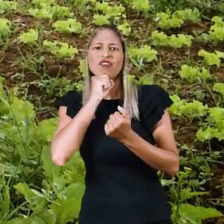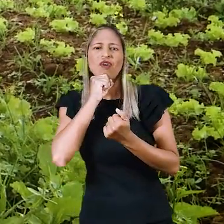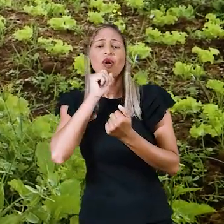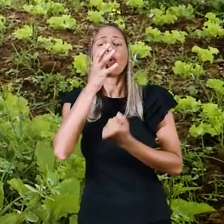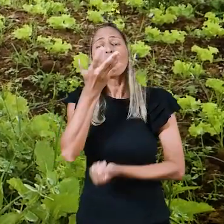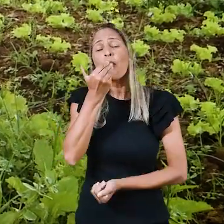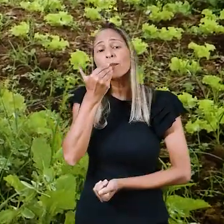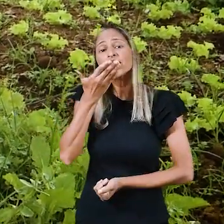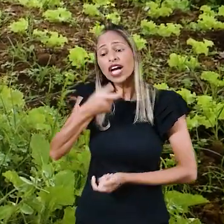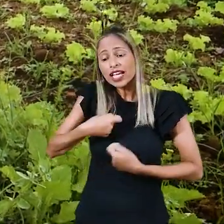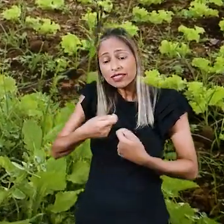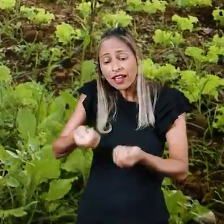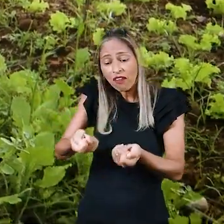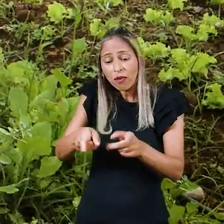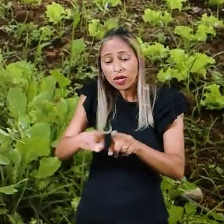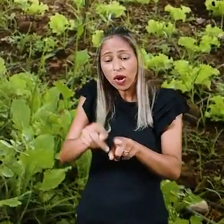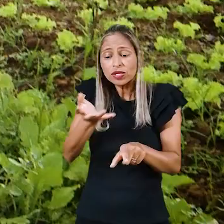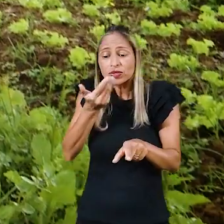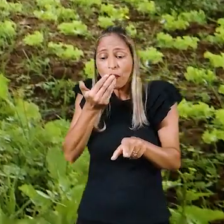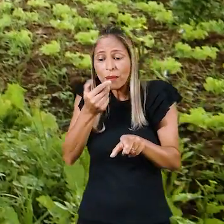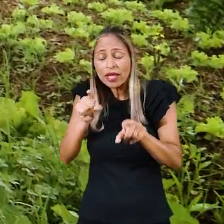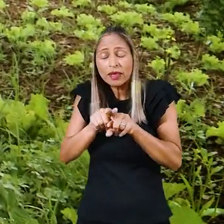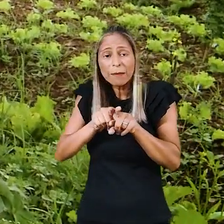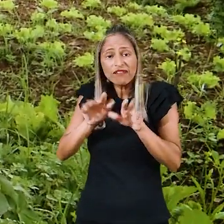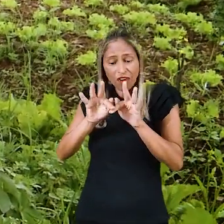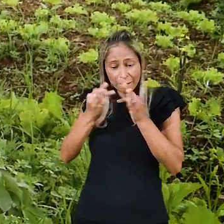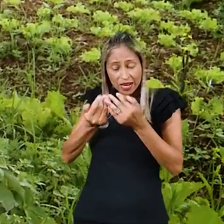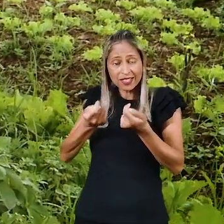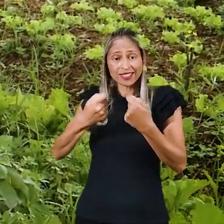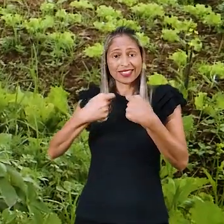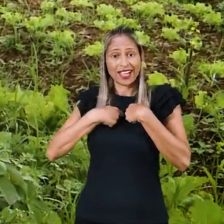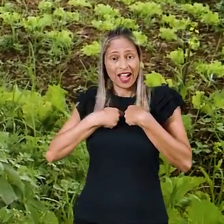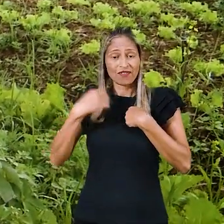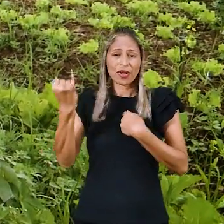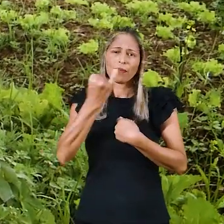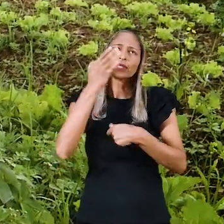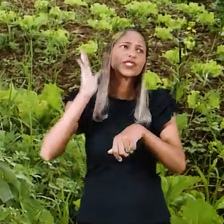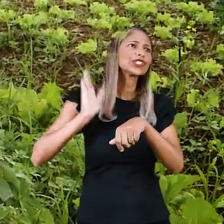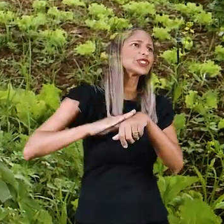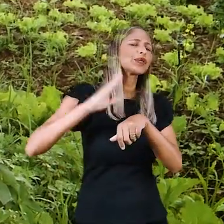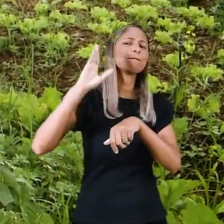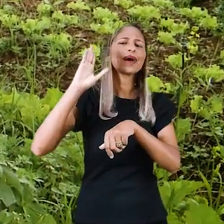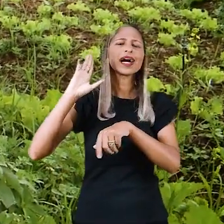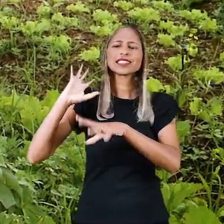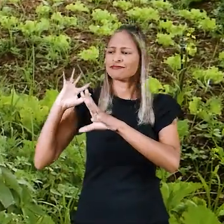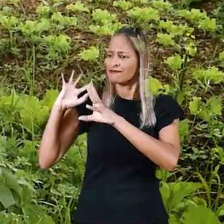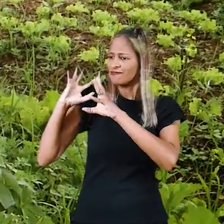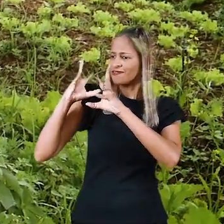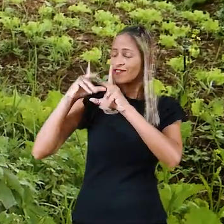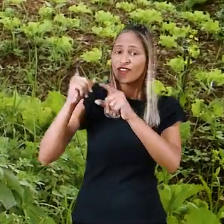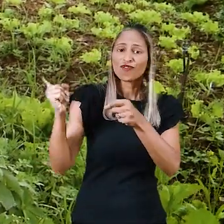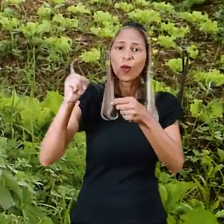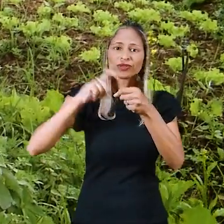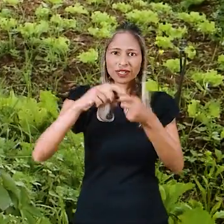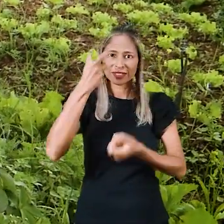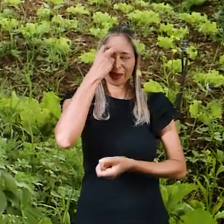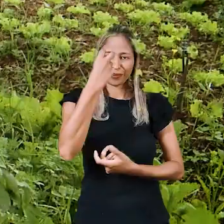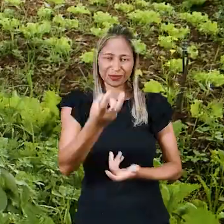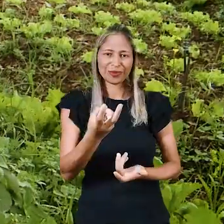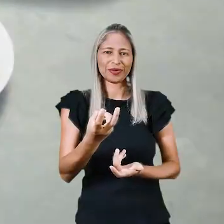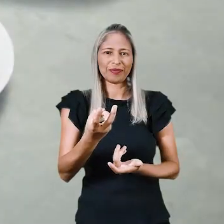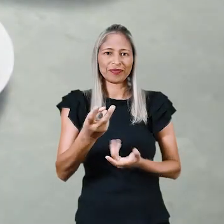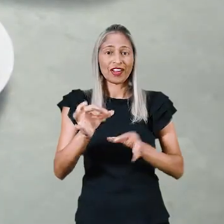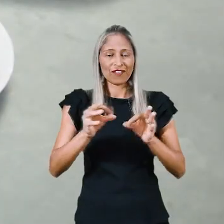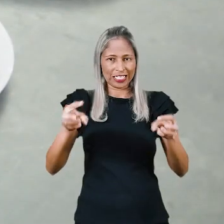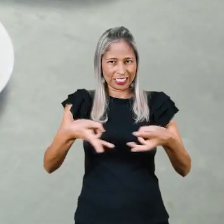avós, a gente sempre comia essas coisas e dava pra gente comer, os pais da gente. Então, isso é importante demais, estar resgatando essa cultura aí,